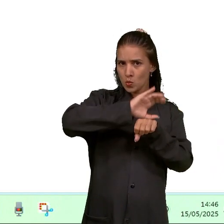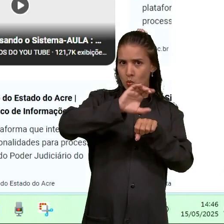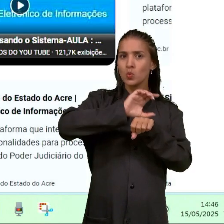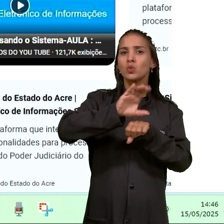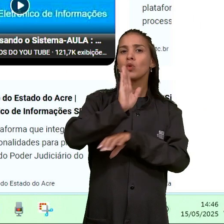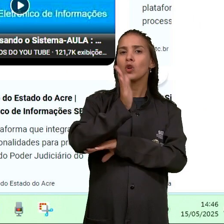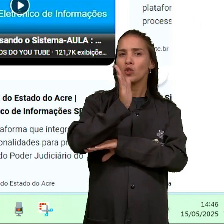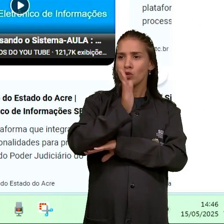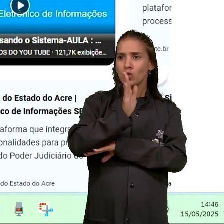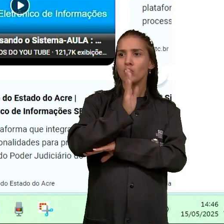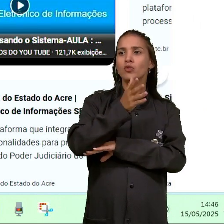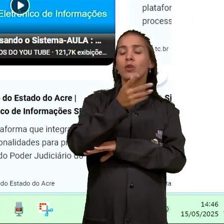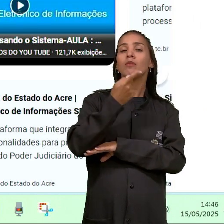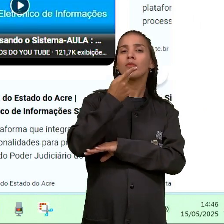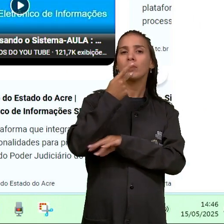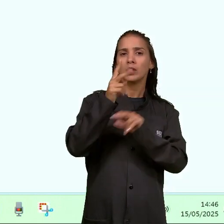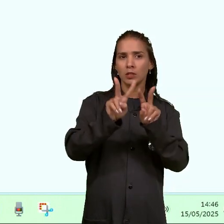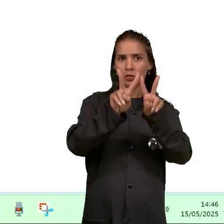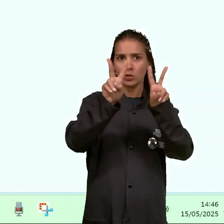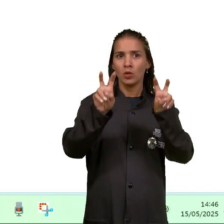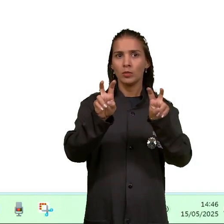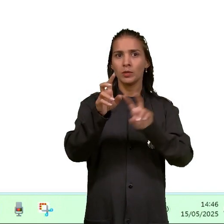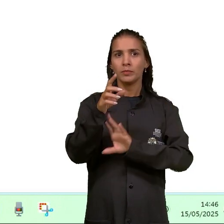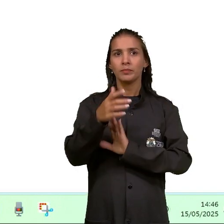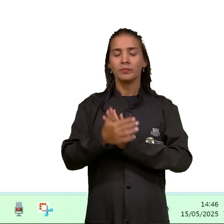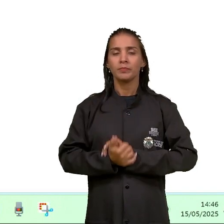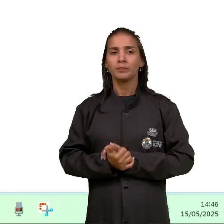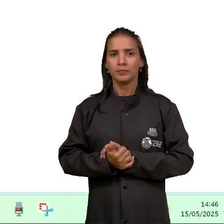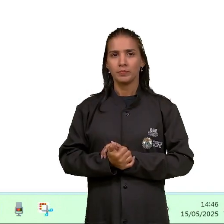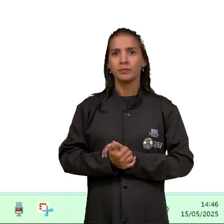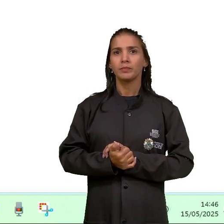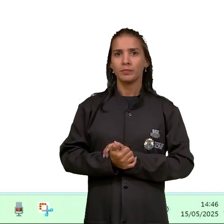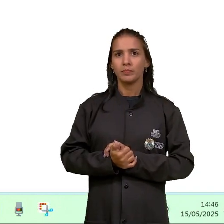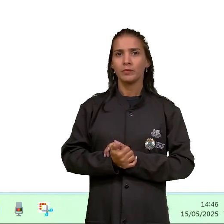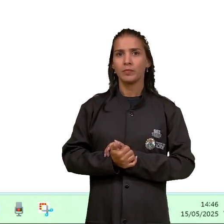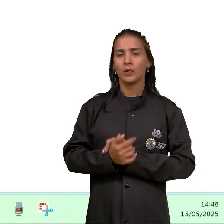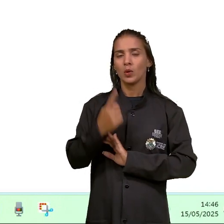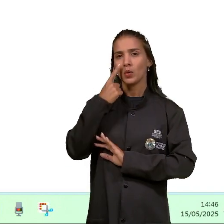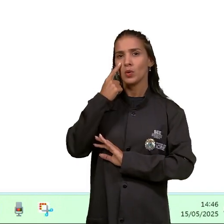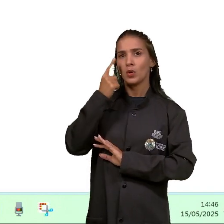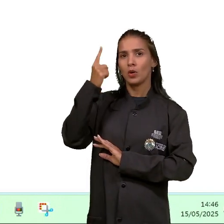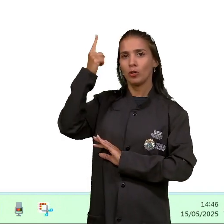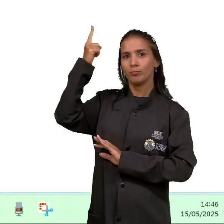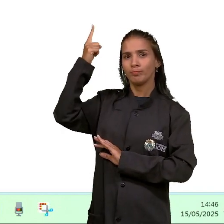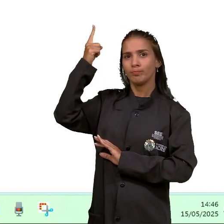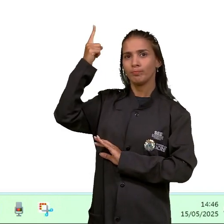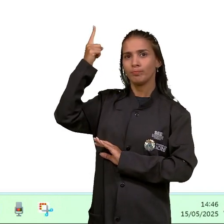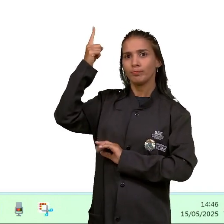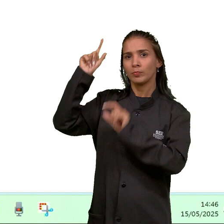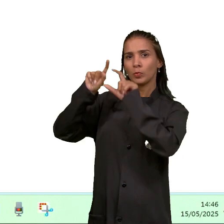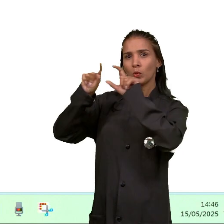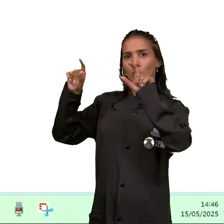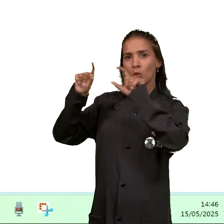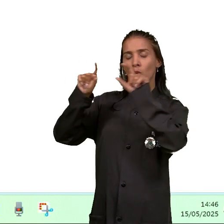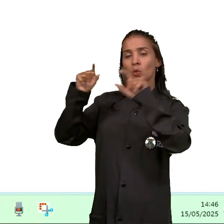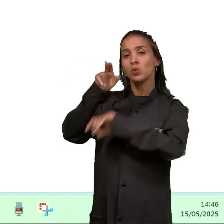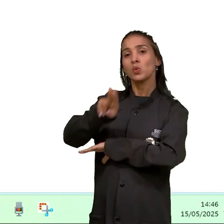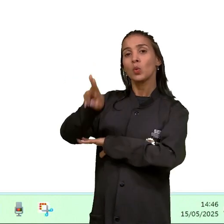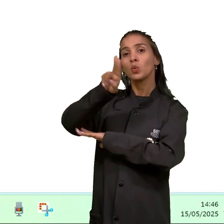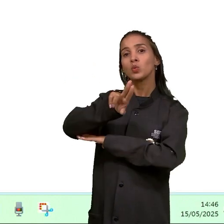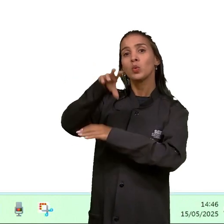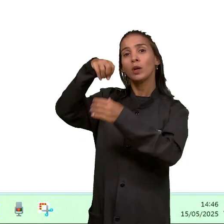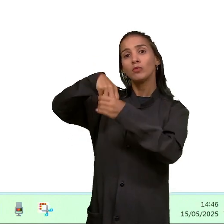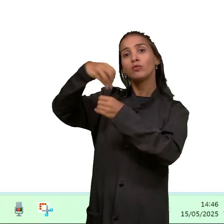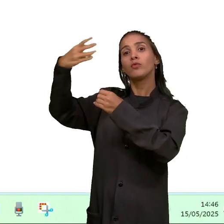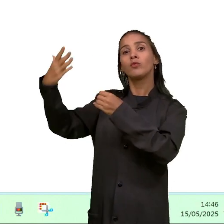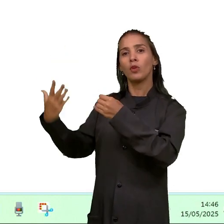do SEI Acre, eu mostrei para vocês que aqui em cima nós temos aqui, ó, o usuário externo do SEI. Aqui, você